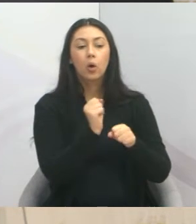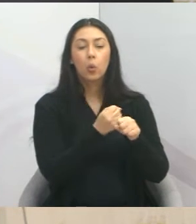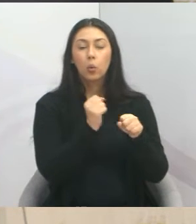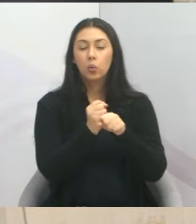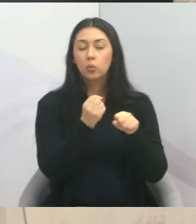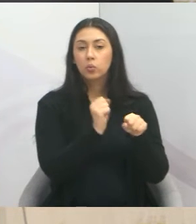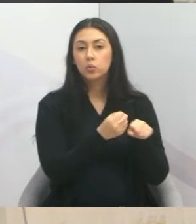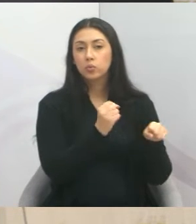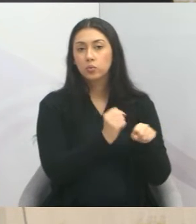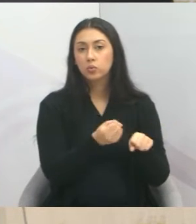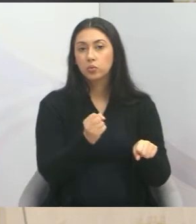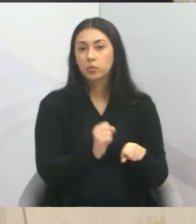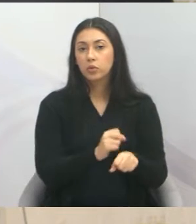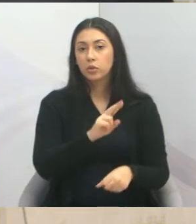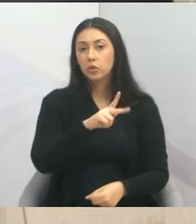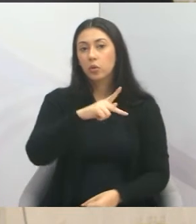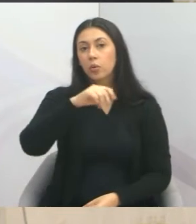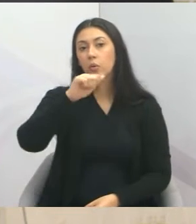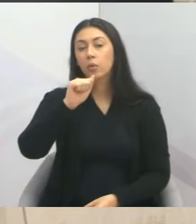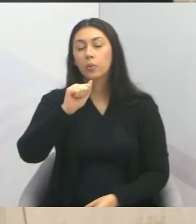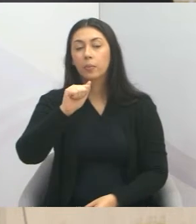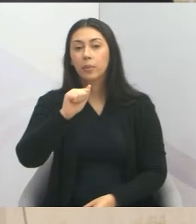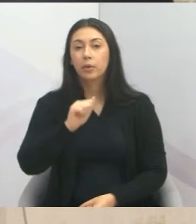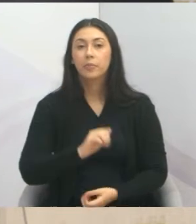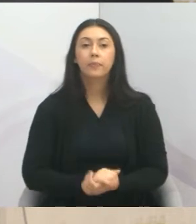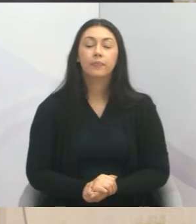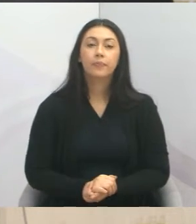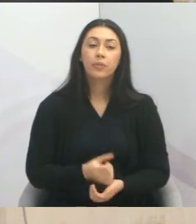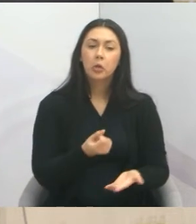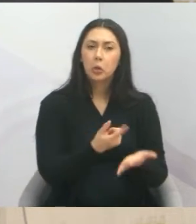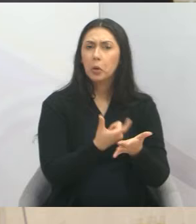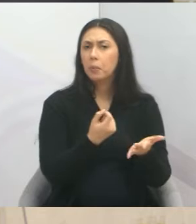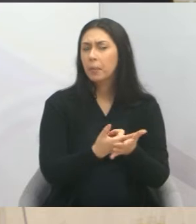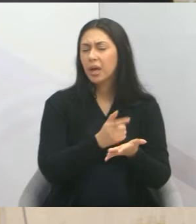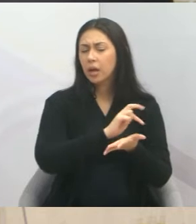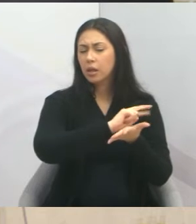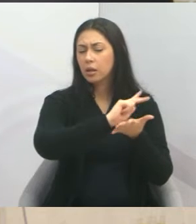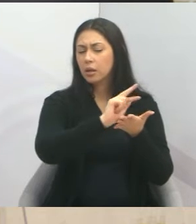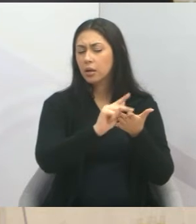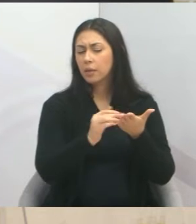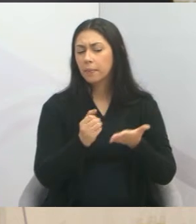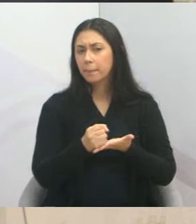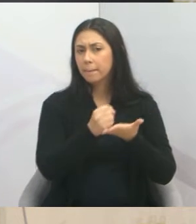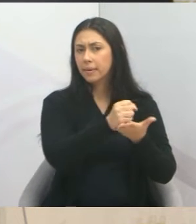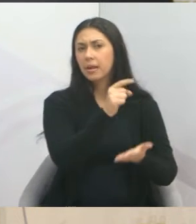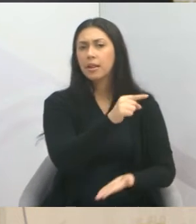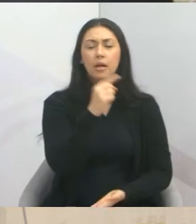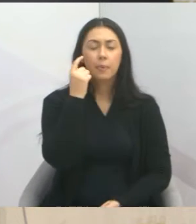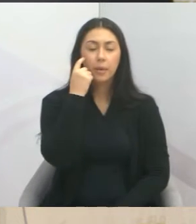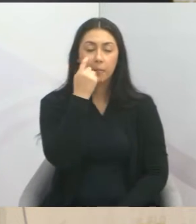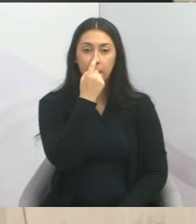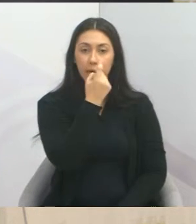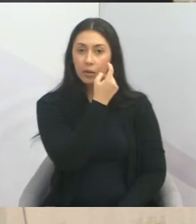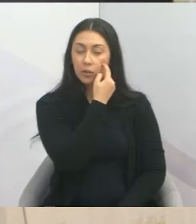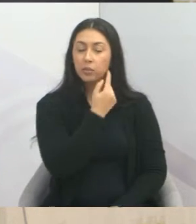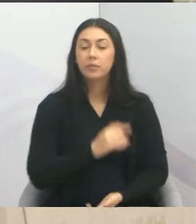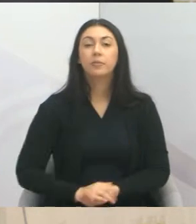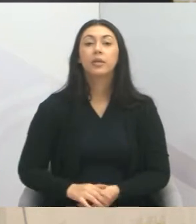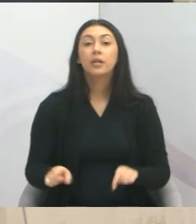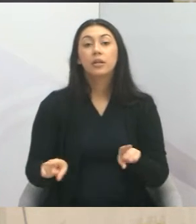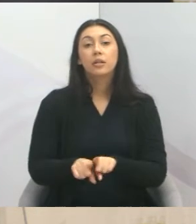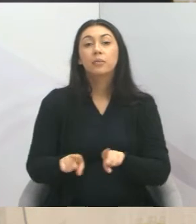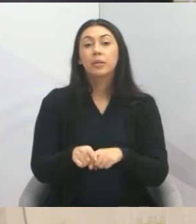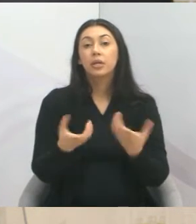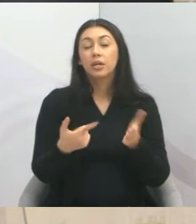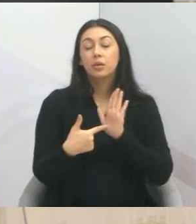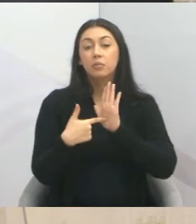que será investido na compra de móveis e equipamentos para unidade de saúde do Parque meia-lua cabe destacar a